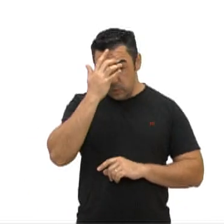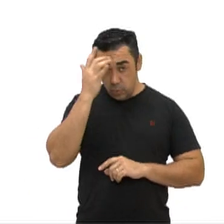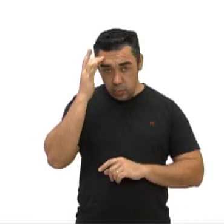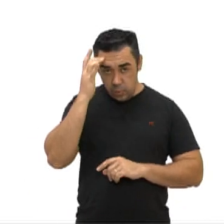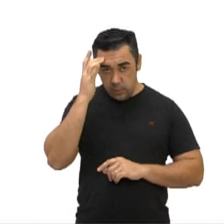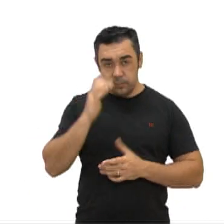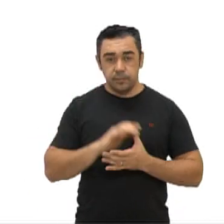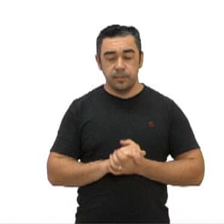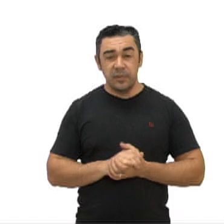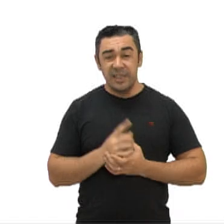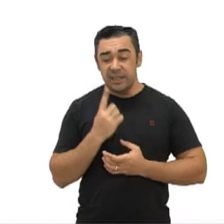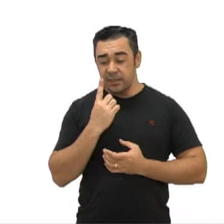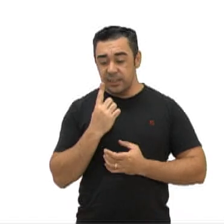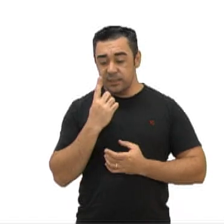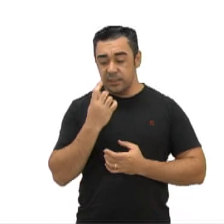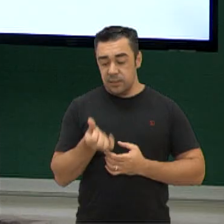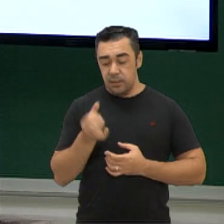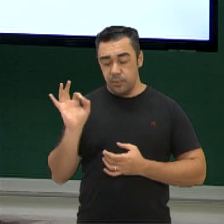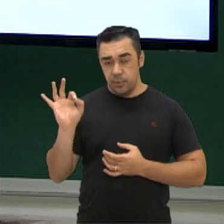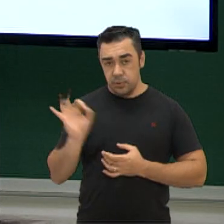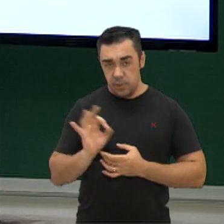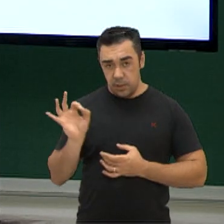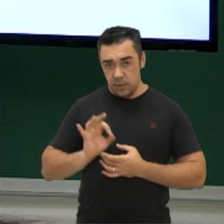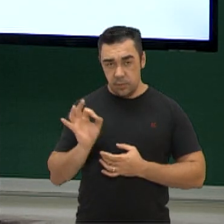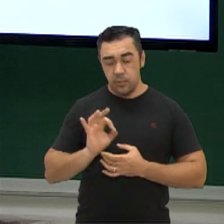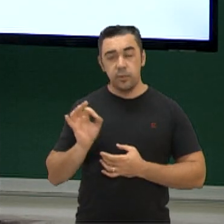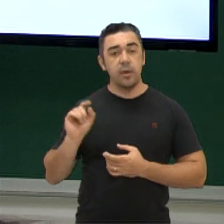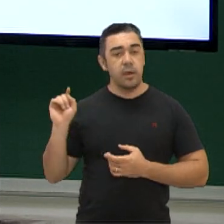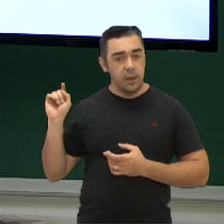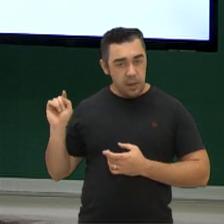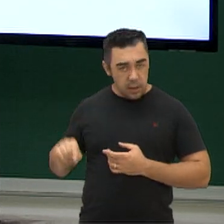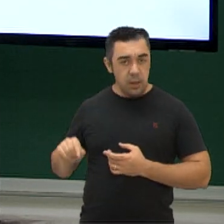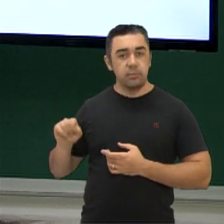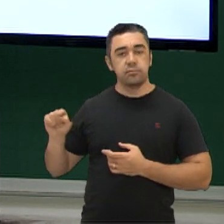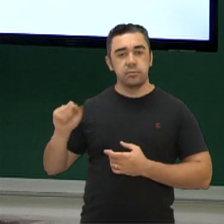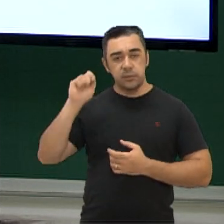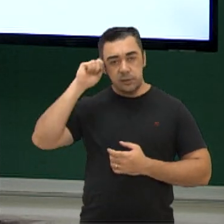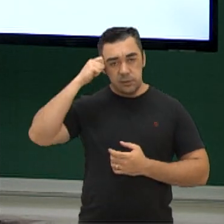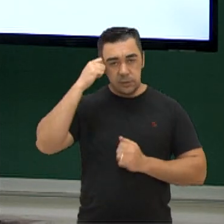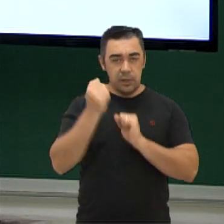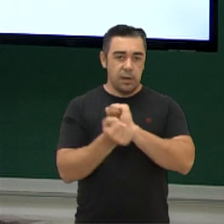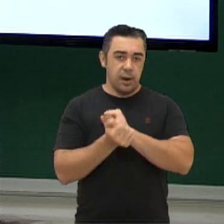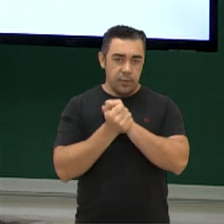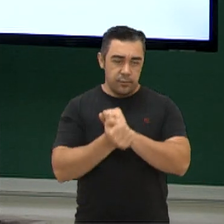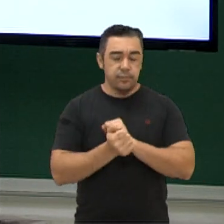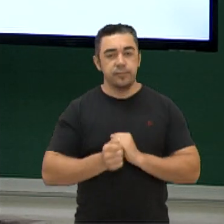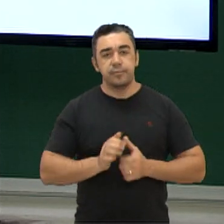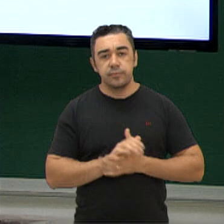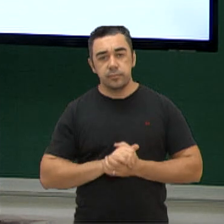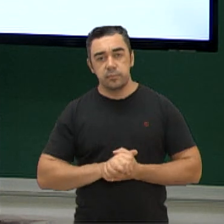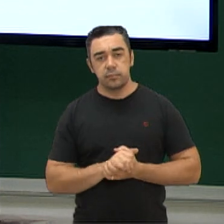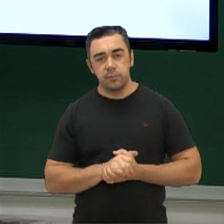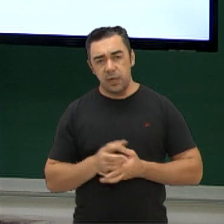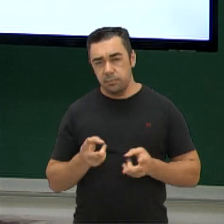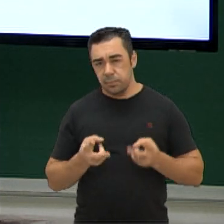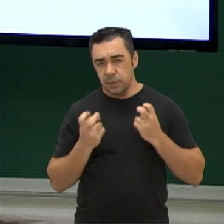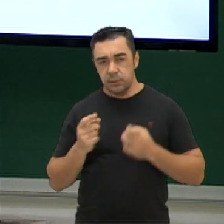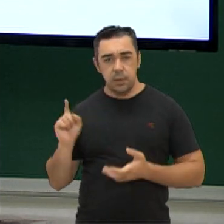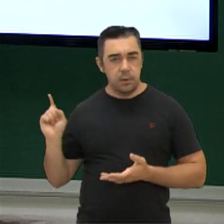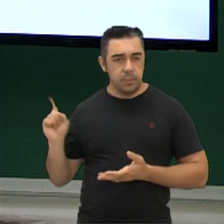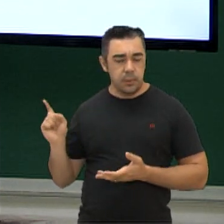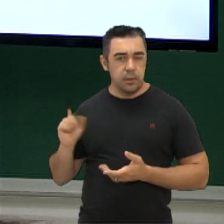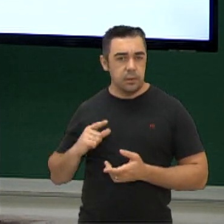E 16% dessas 62 mil pessoas eram compostos de escravos e escravas, né? Percebam que esse